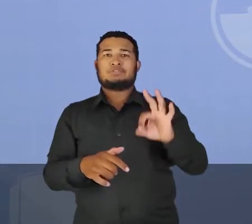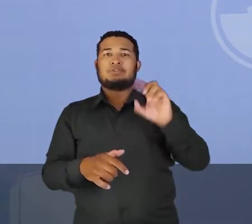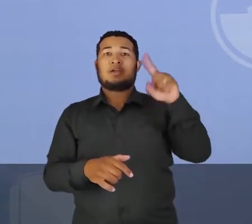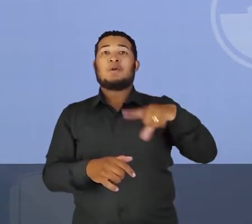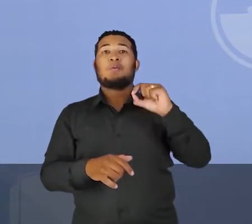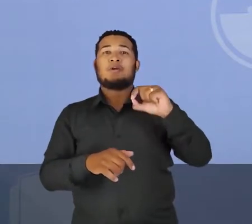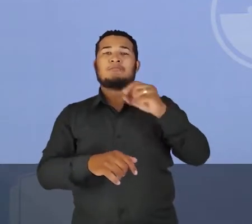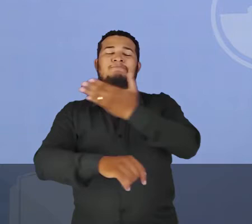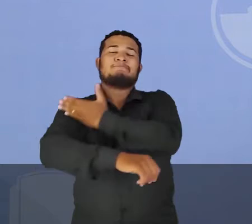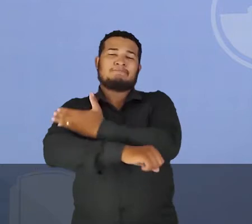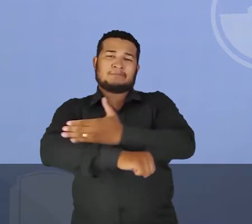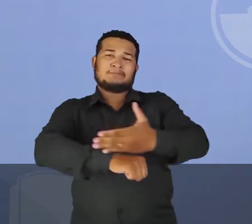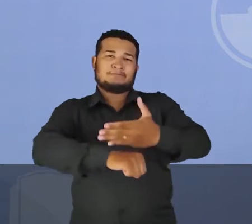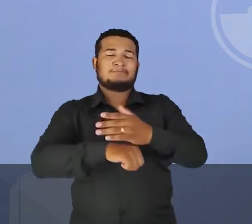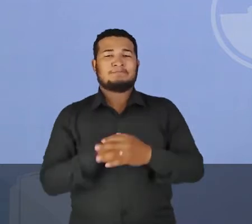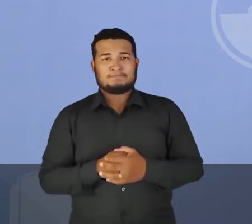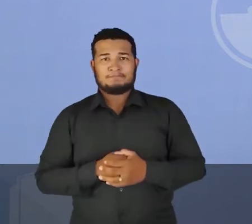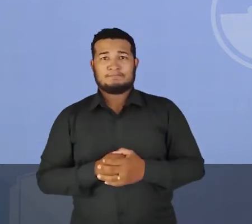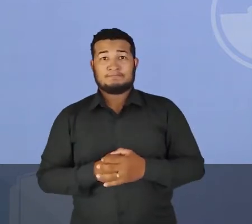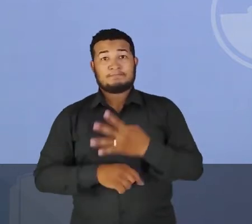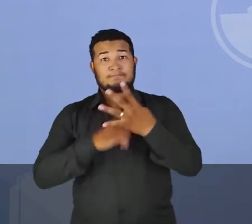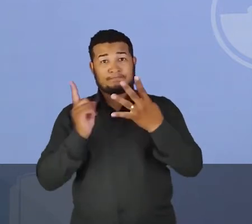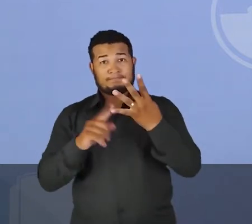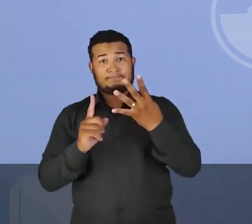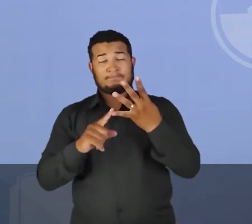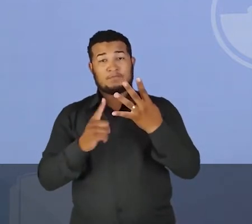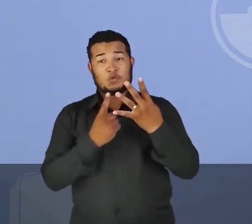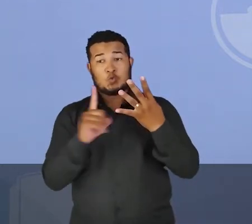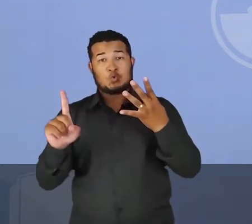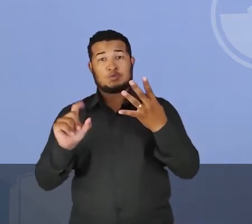E por último, gente, vamos ver